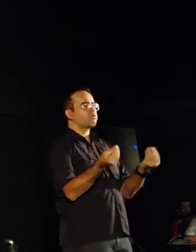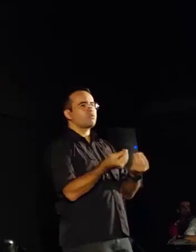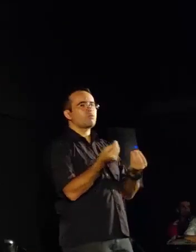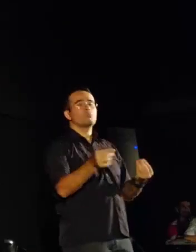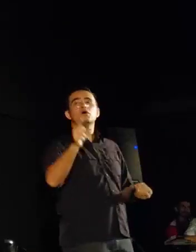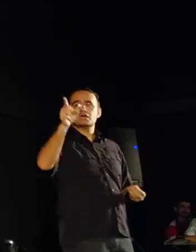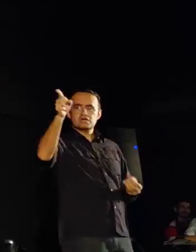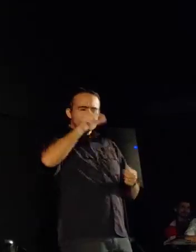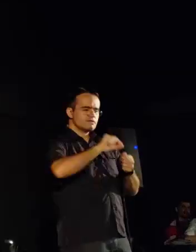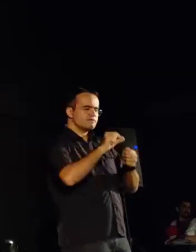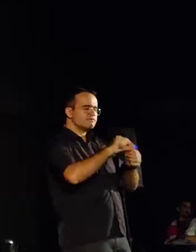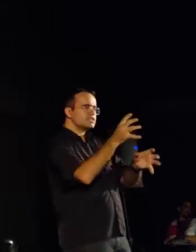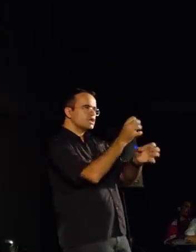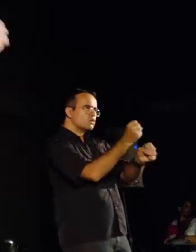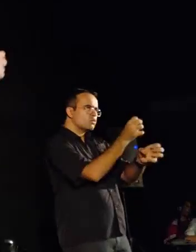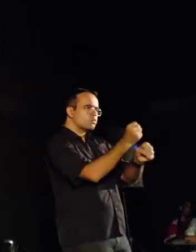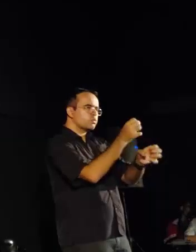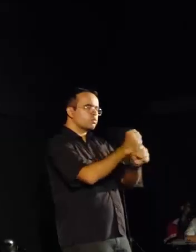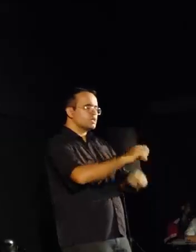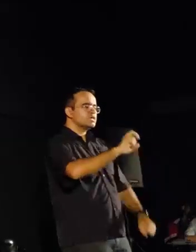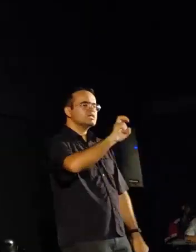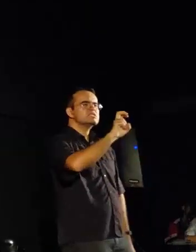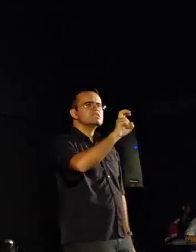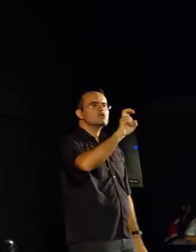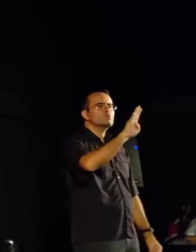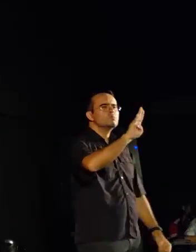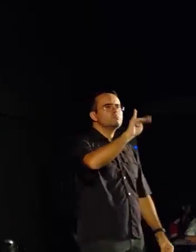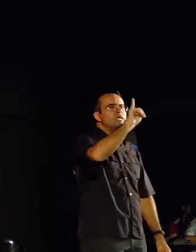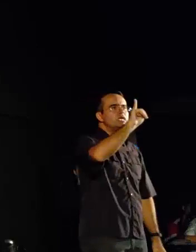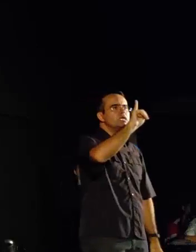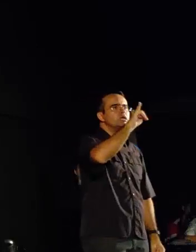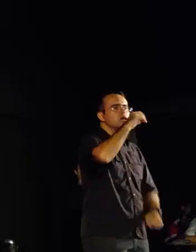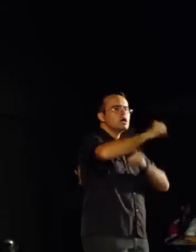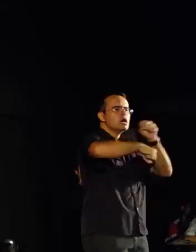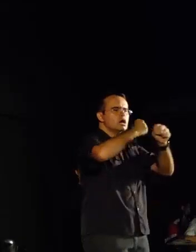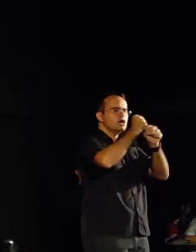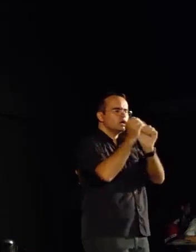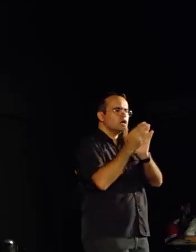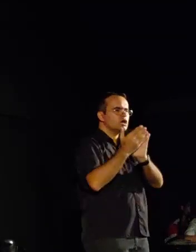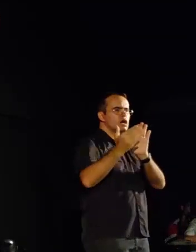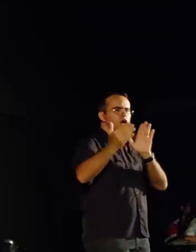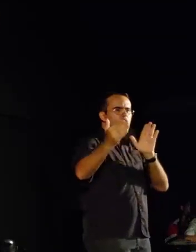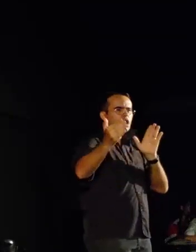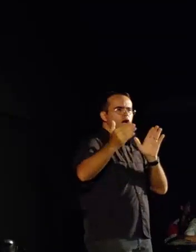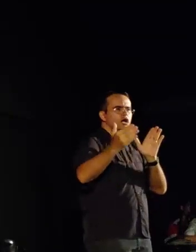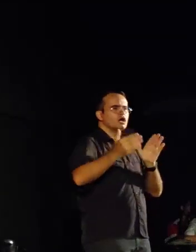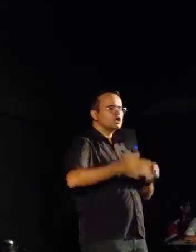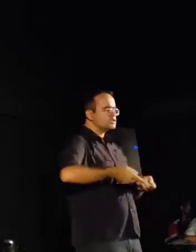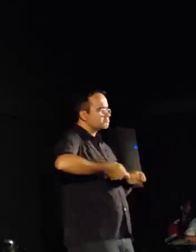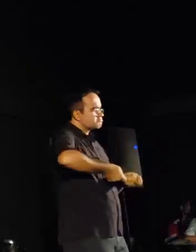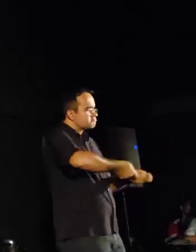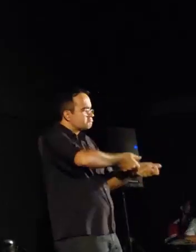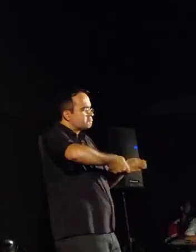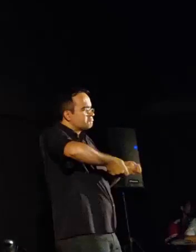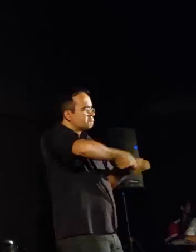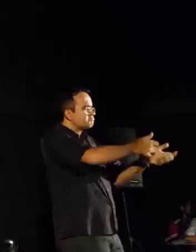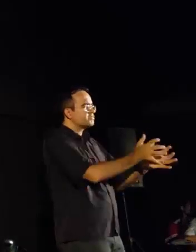me ajudou a fazer. 5 bilhões de reais por ano. 5 bilhões que o Estado deixa de